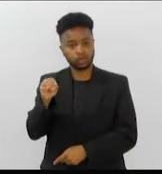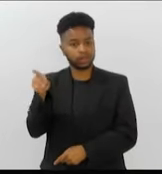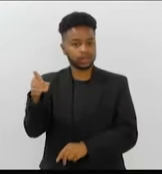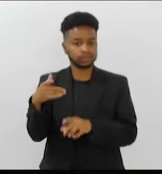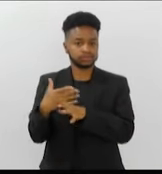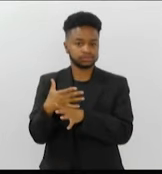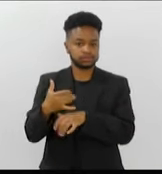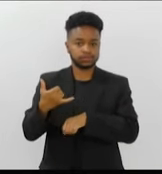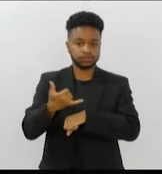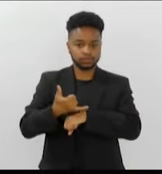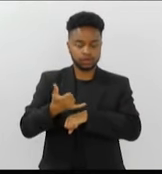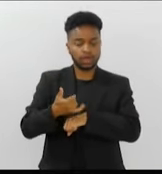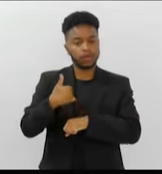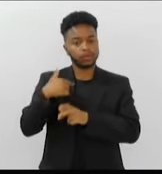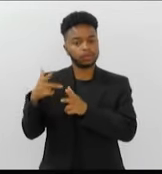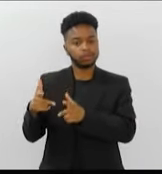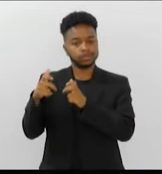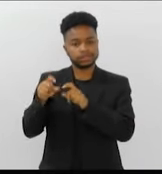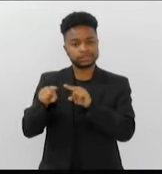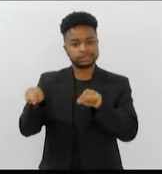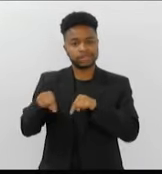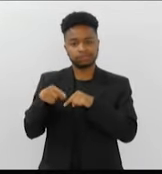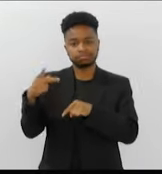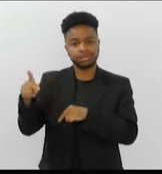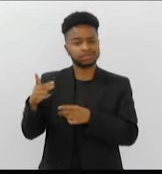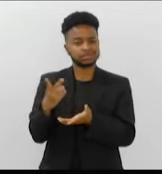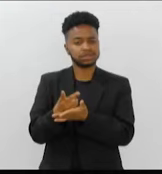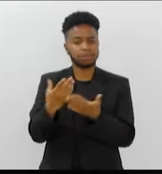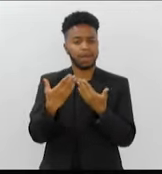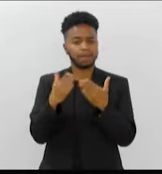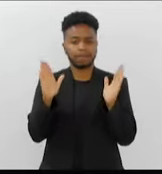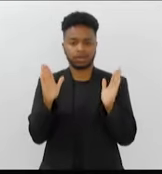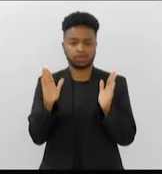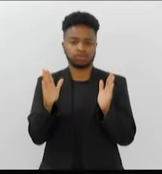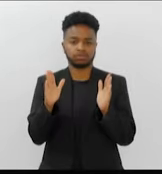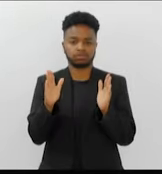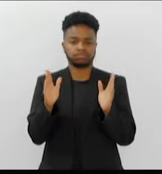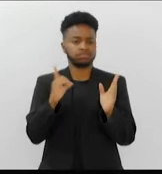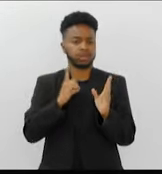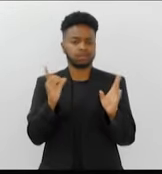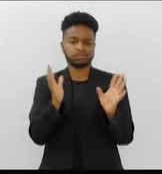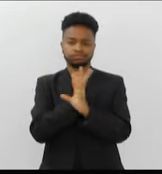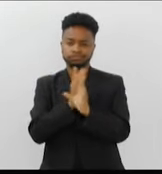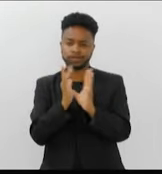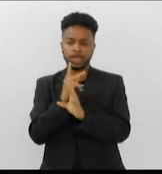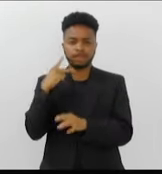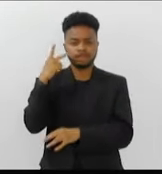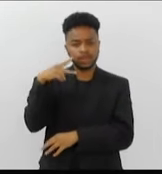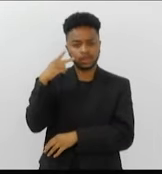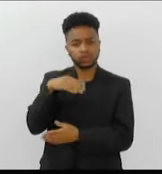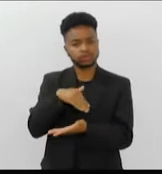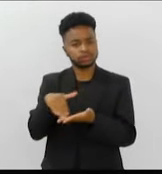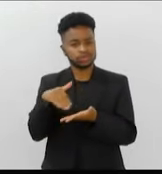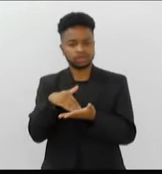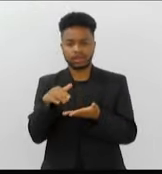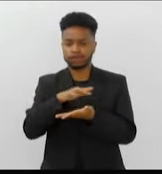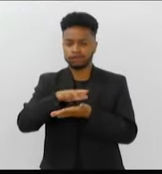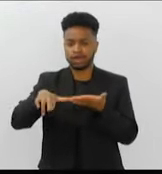vi que o gabinete dele é um gabinete aberto, né, onde transitam vereadores, secretários,